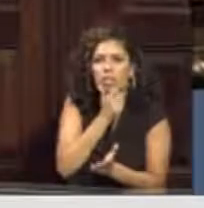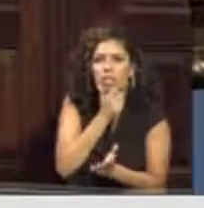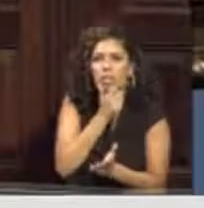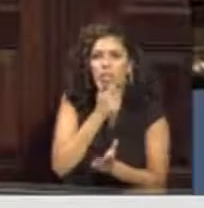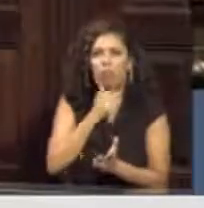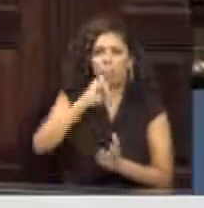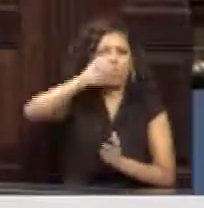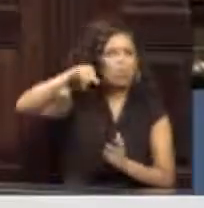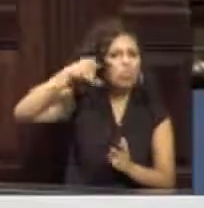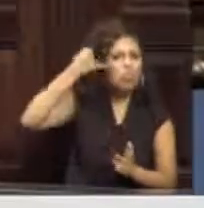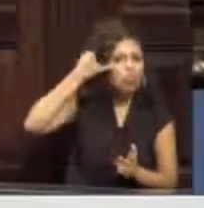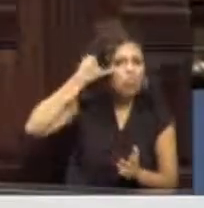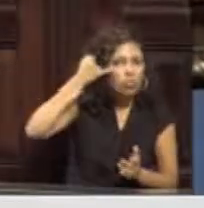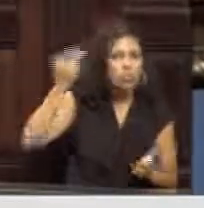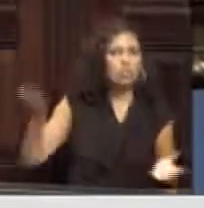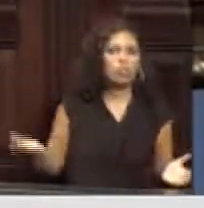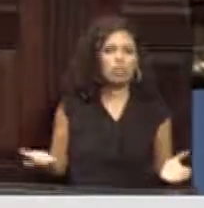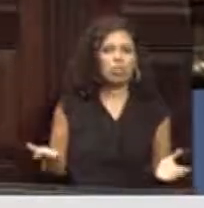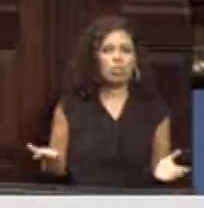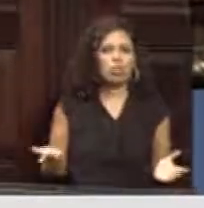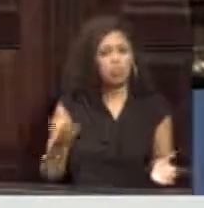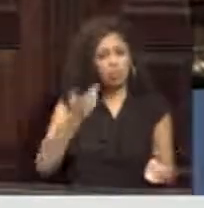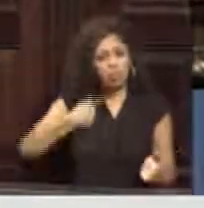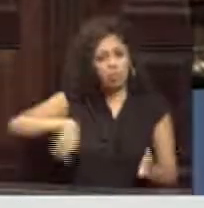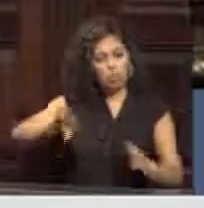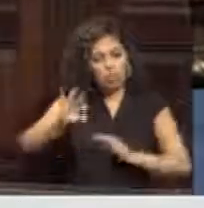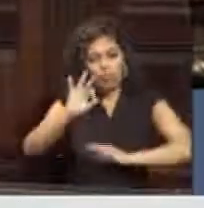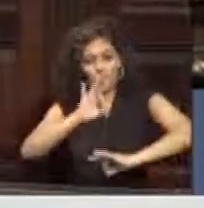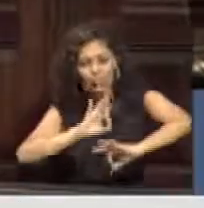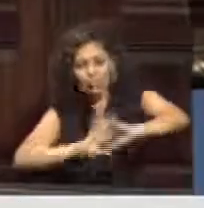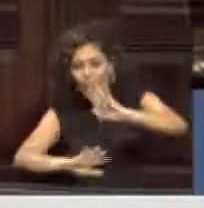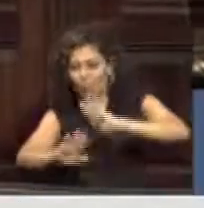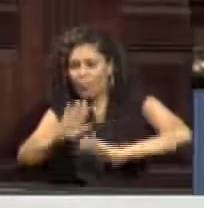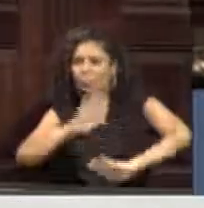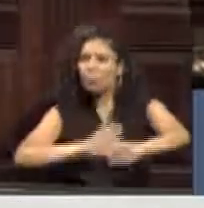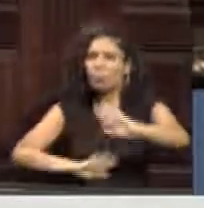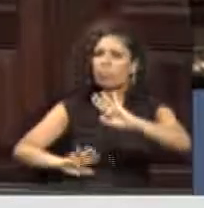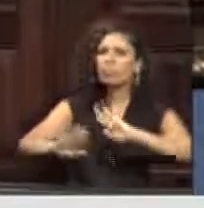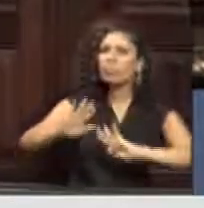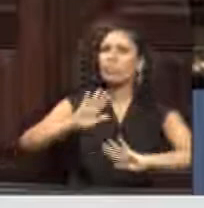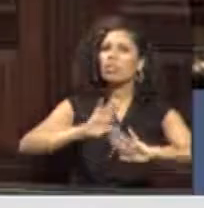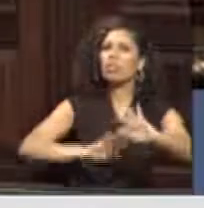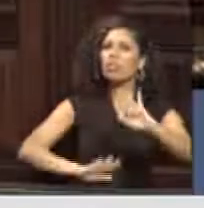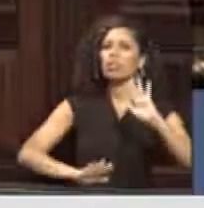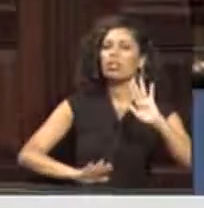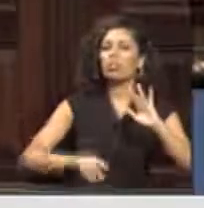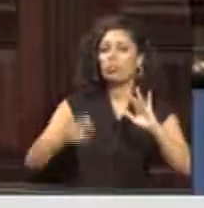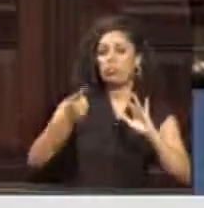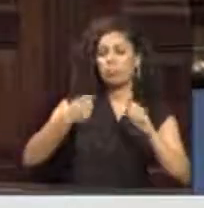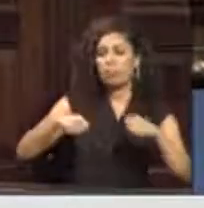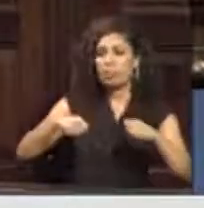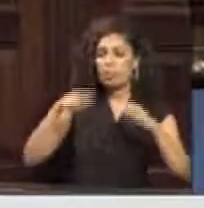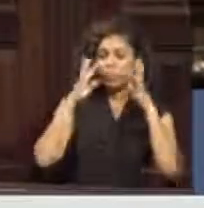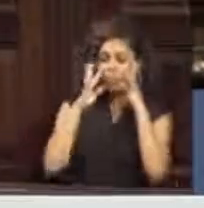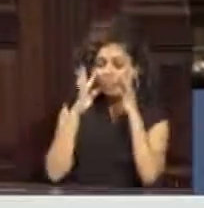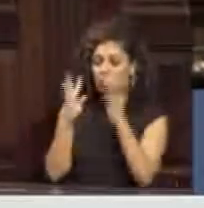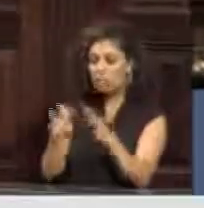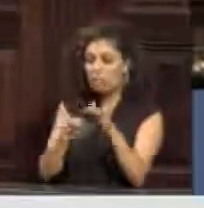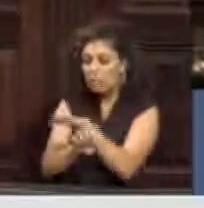que é preciso lutar pela manutenção da Eletrobras controlada pelo governo brasileiro,